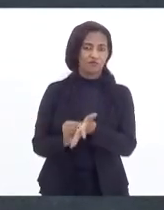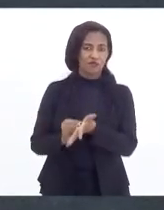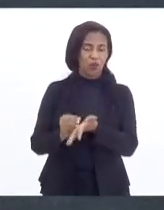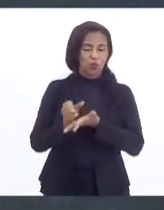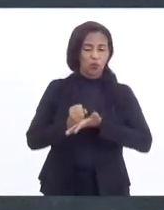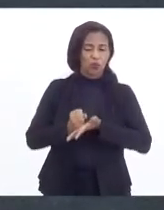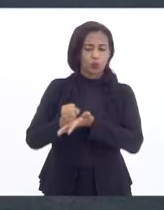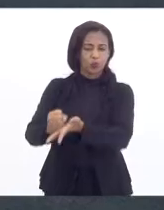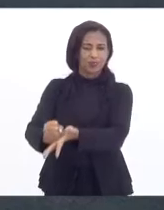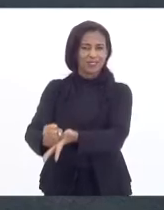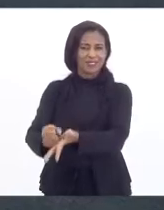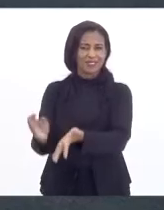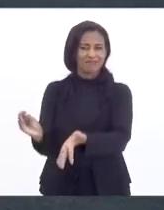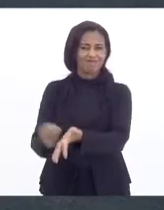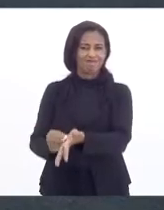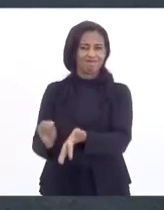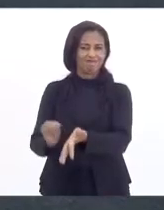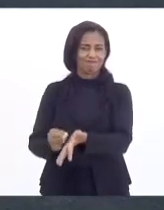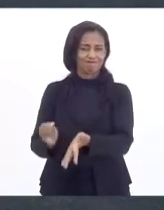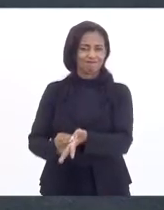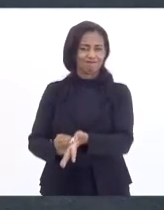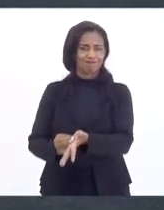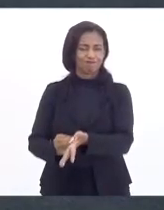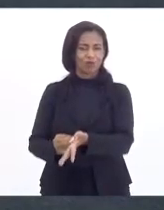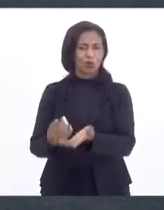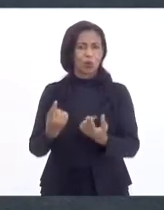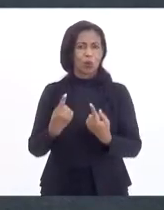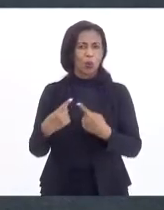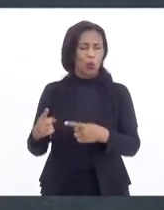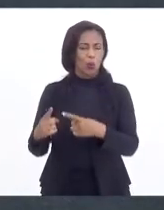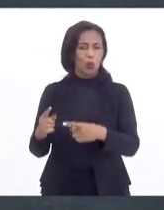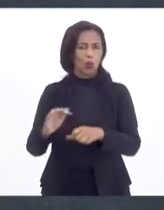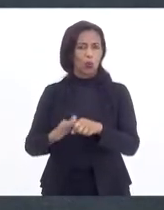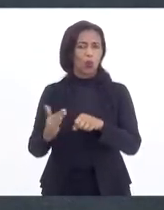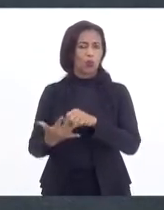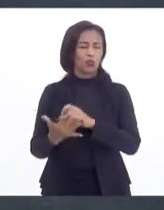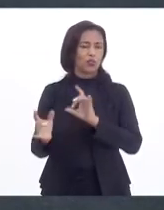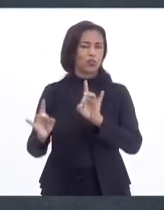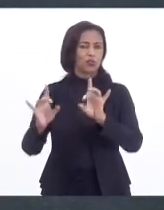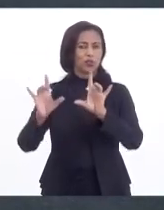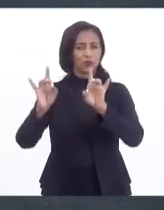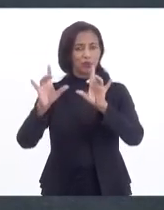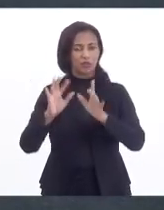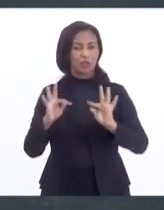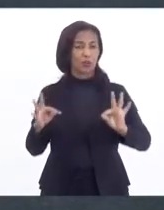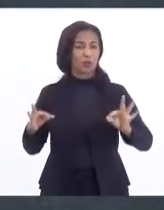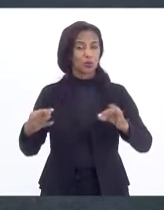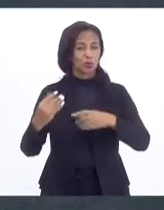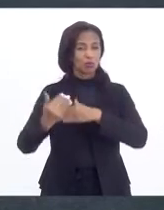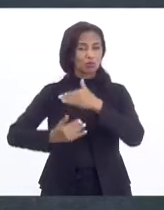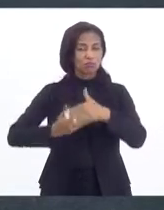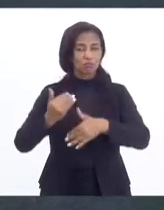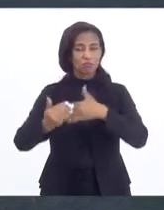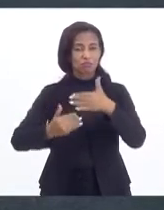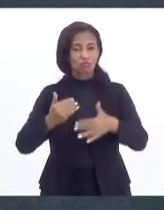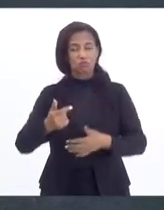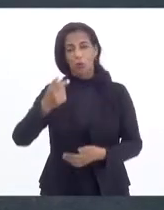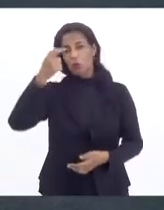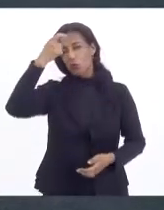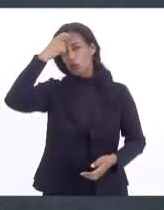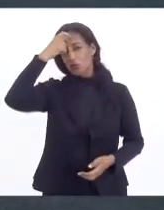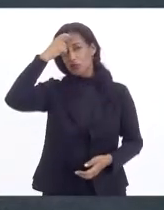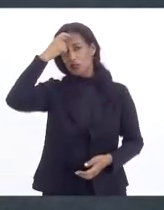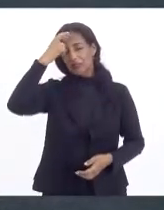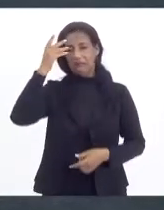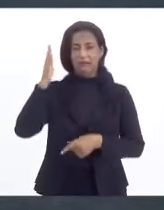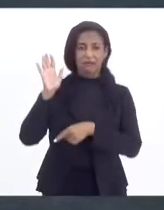da ineficiência, né, do combate à Covid, em especial em todo o processo de